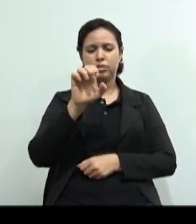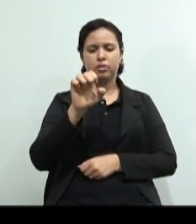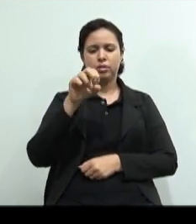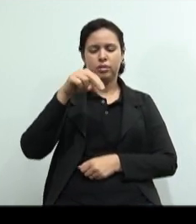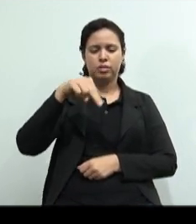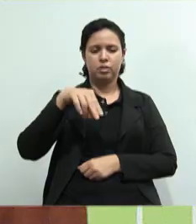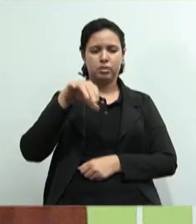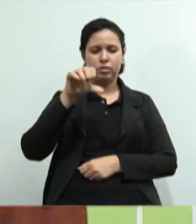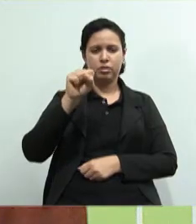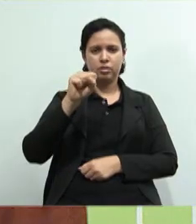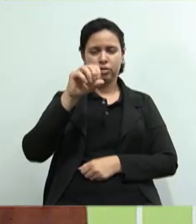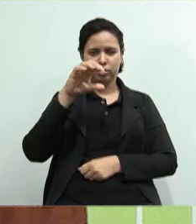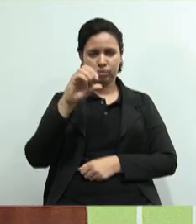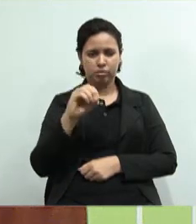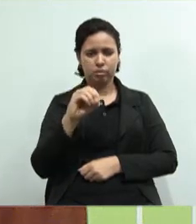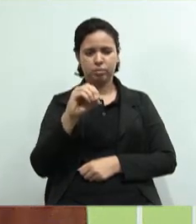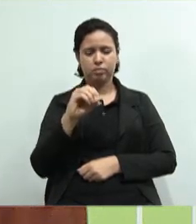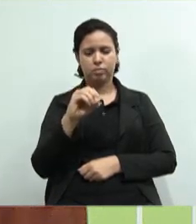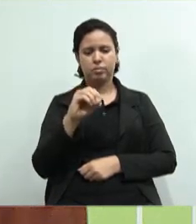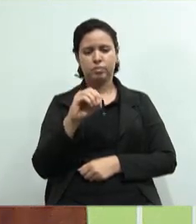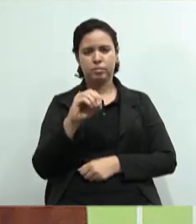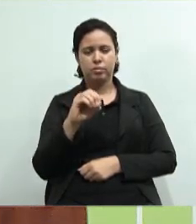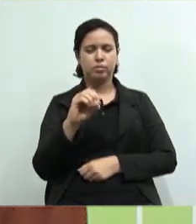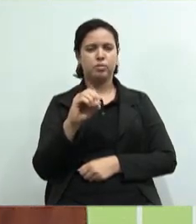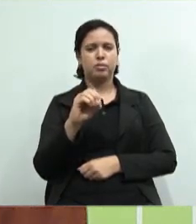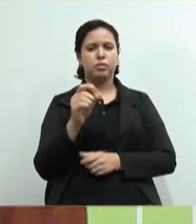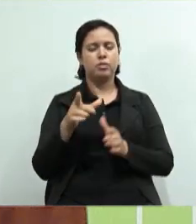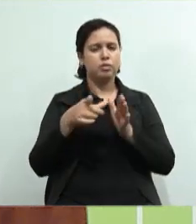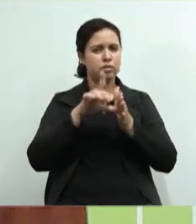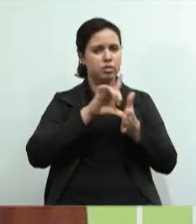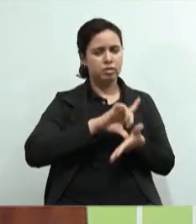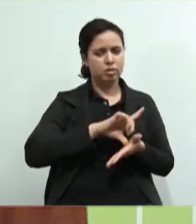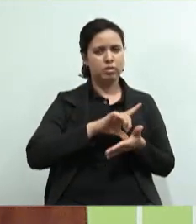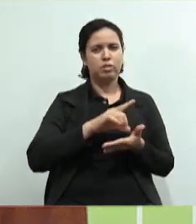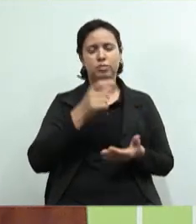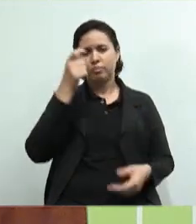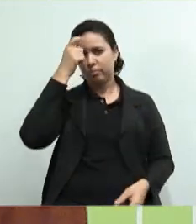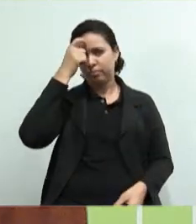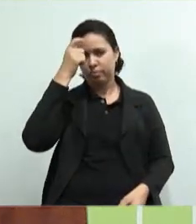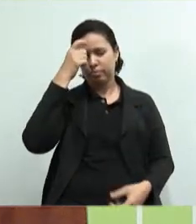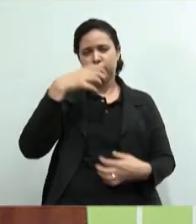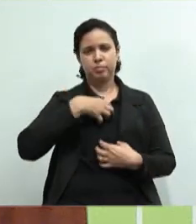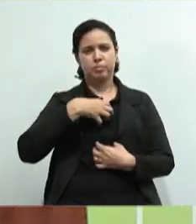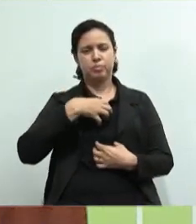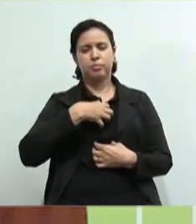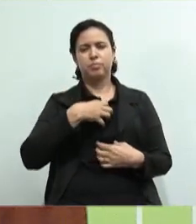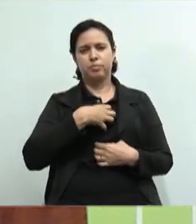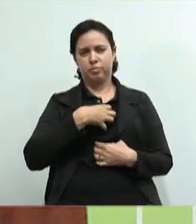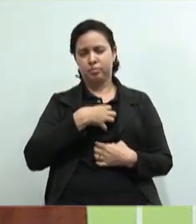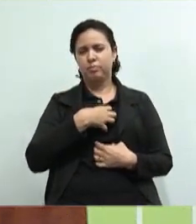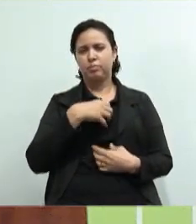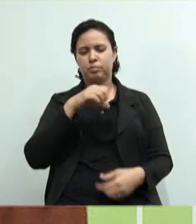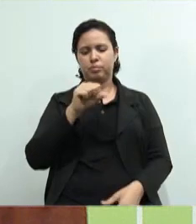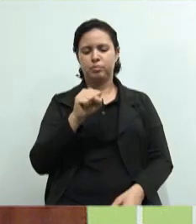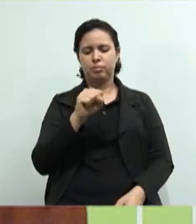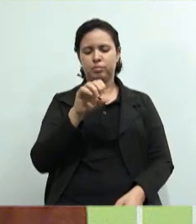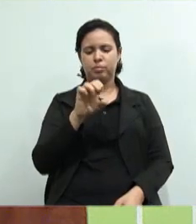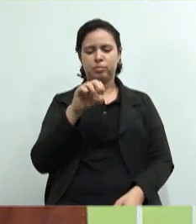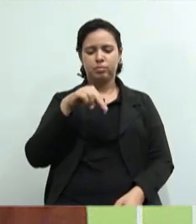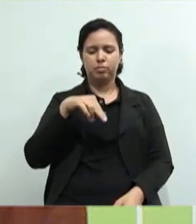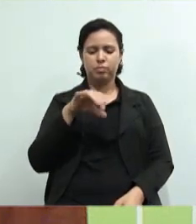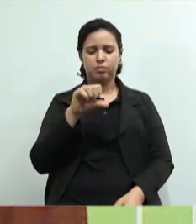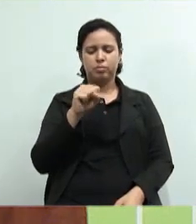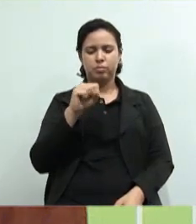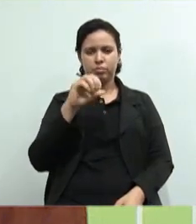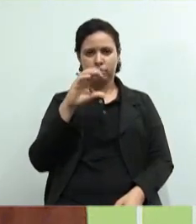na frente, né? Senso de utilização, senso de ordenação. Todos nós precisamos